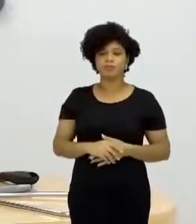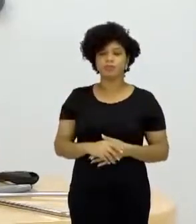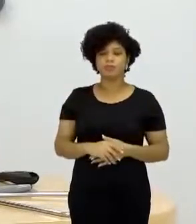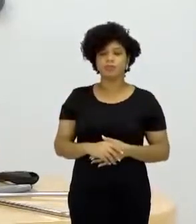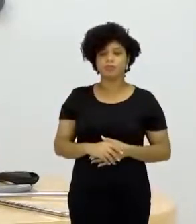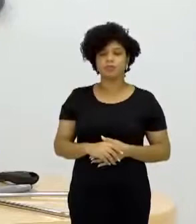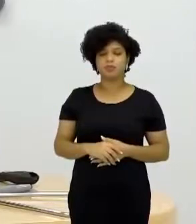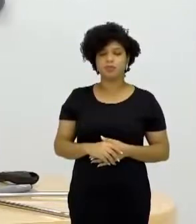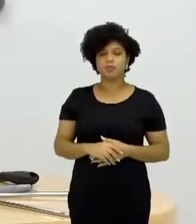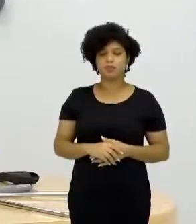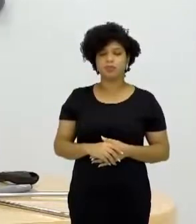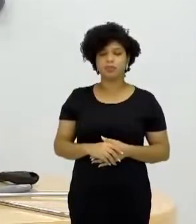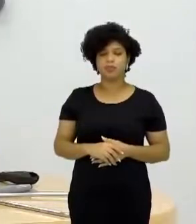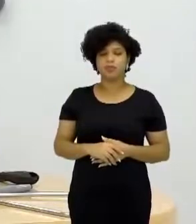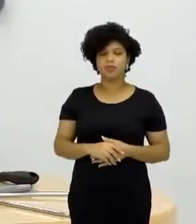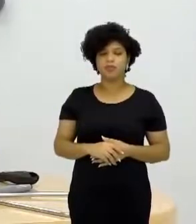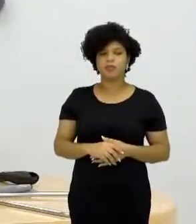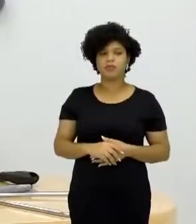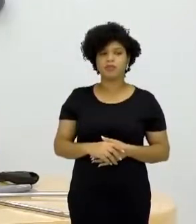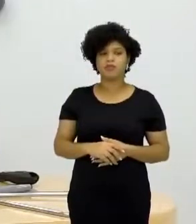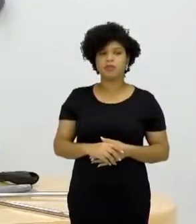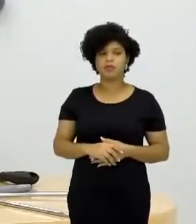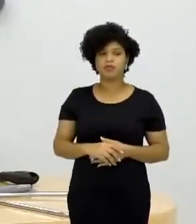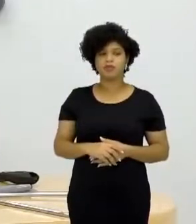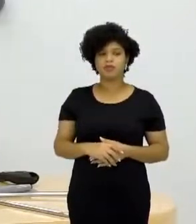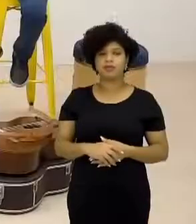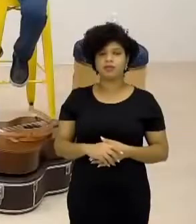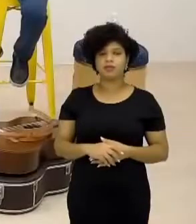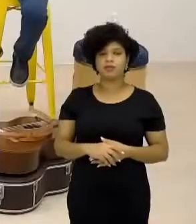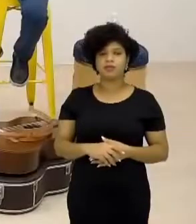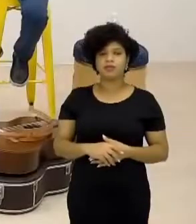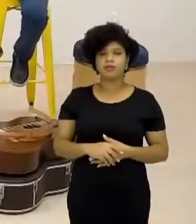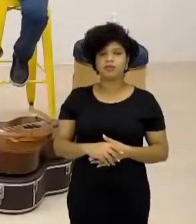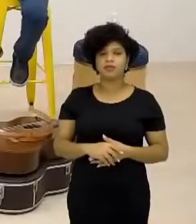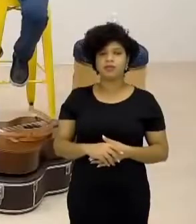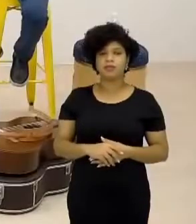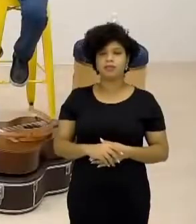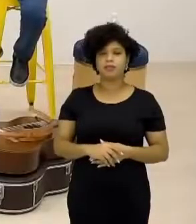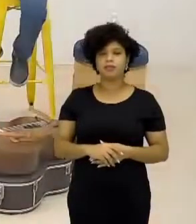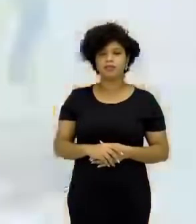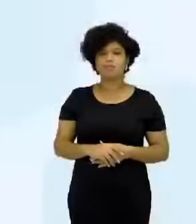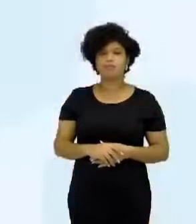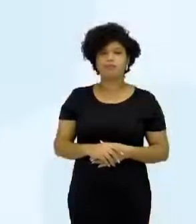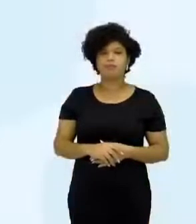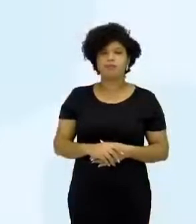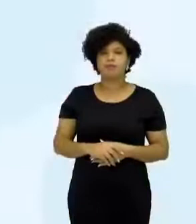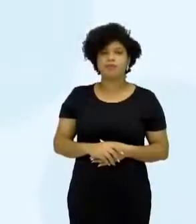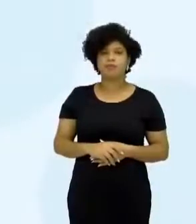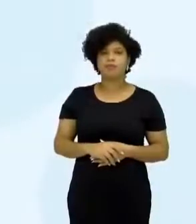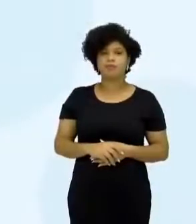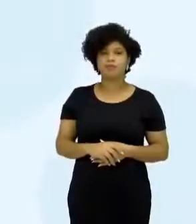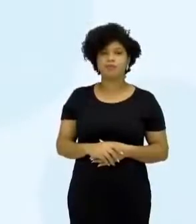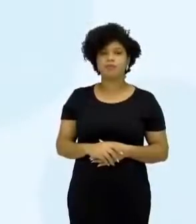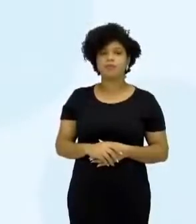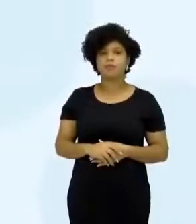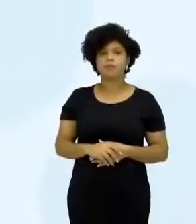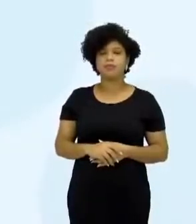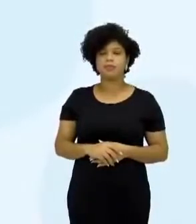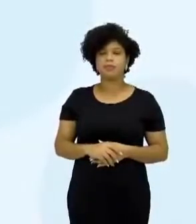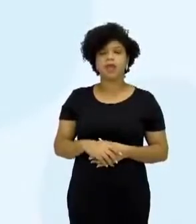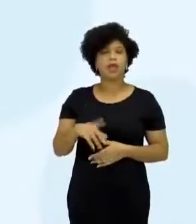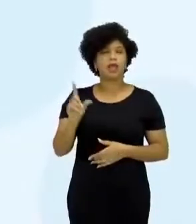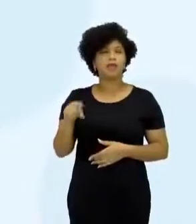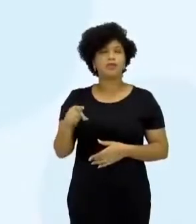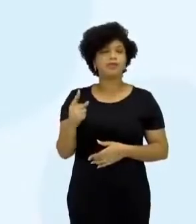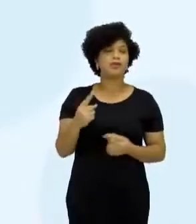aí, pessoal. Será que tem como prever? O pessoal tá colocando aqui. Muitos estão colocando que é realidade. Será